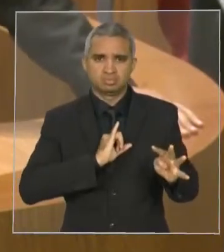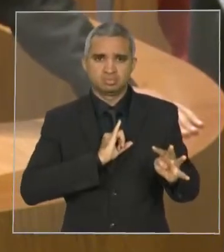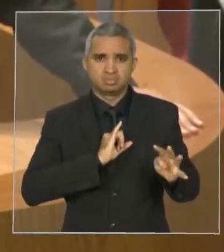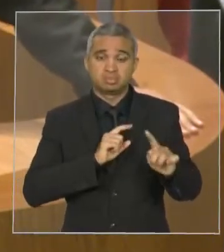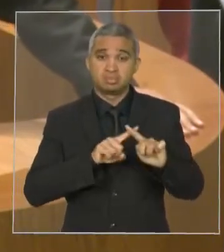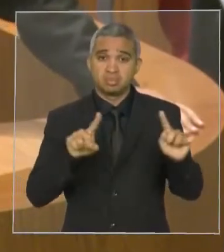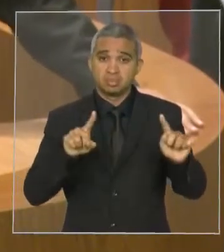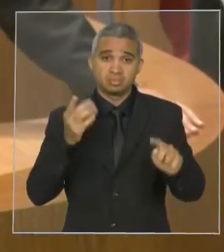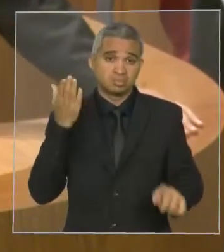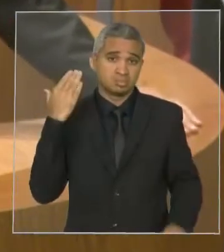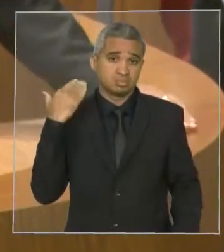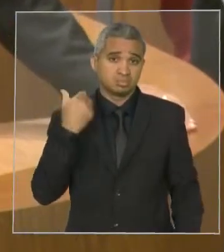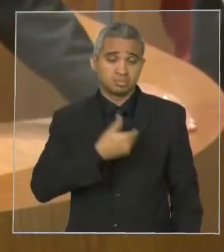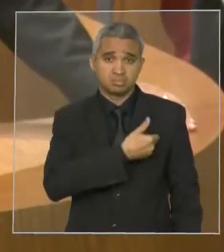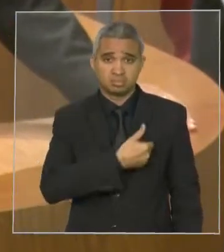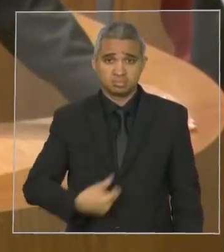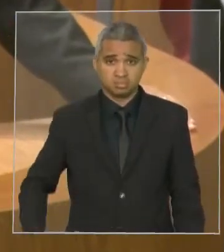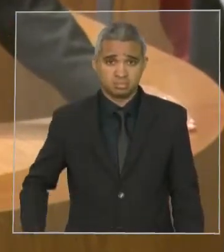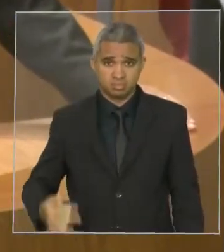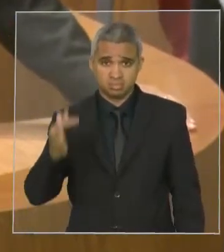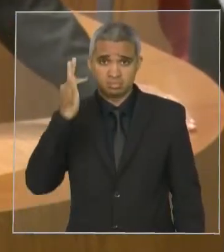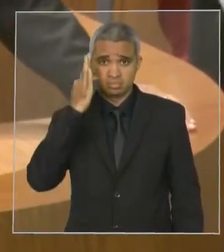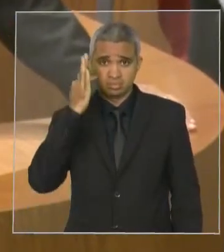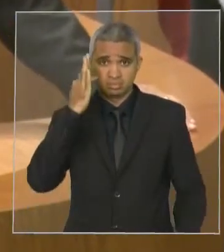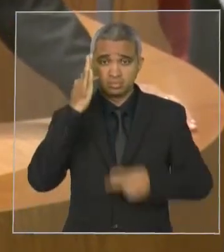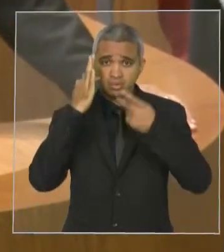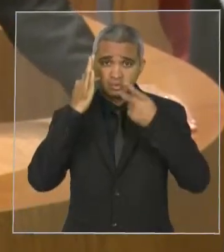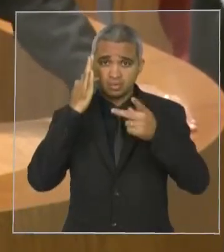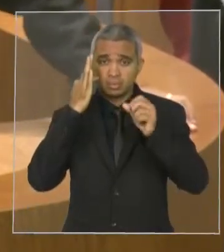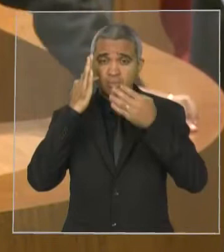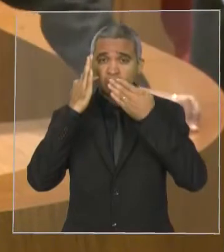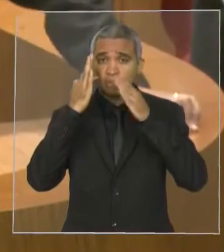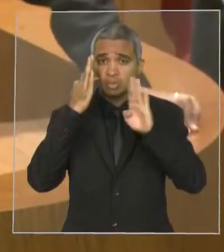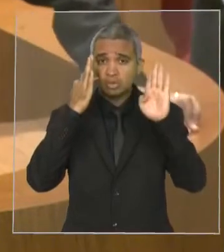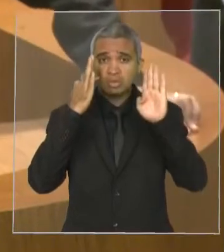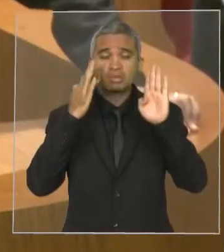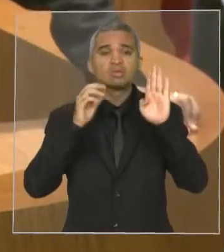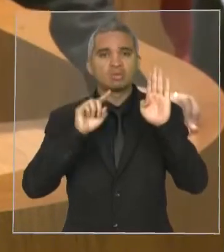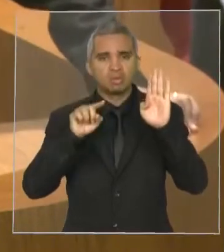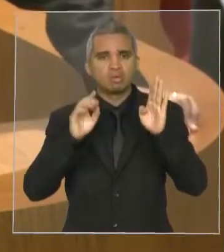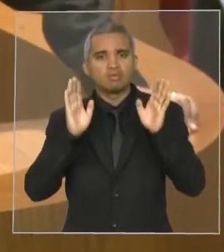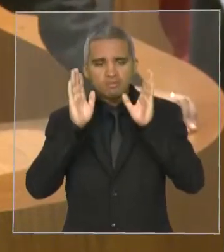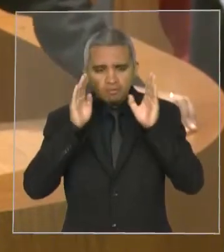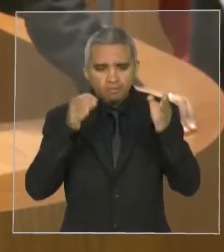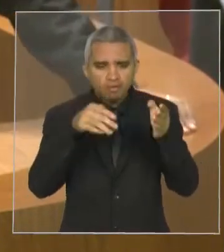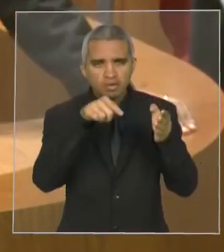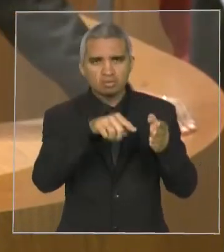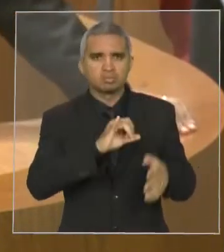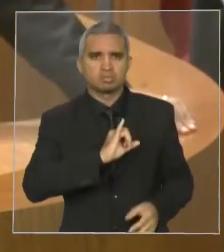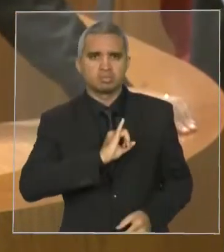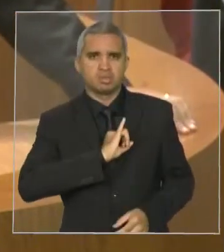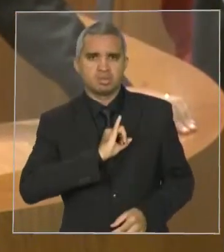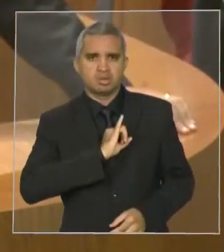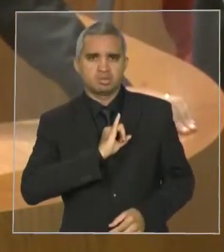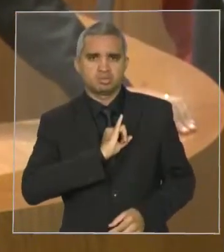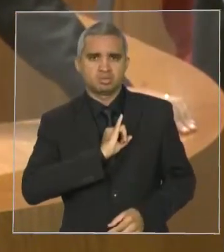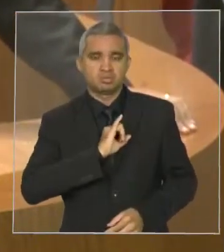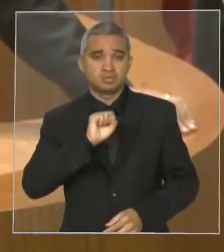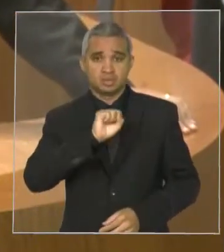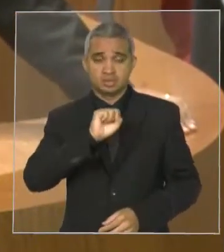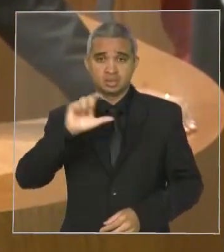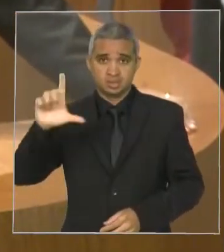como a outra capital do maranhão conseguiu fazer investimentos importantíssimos